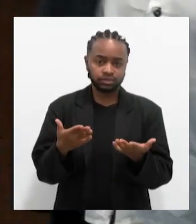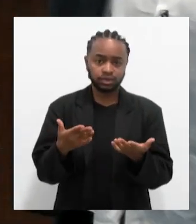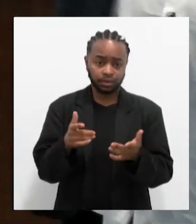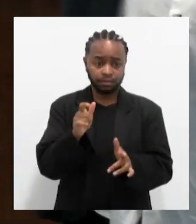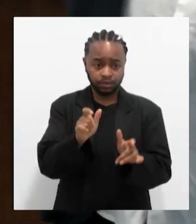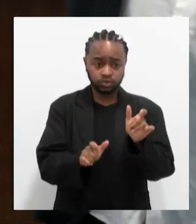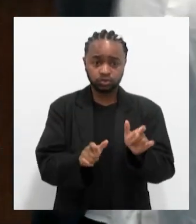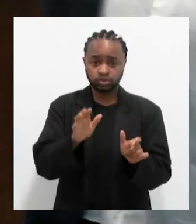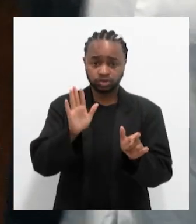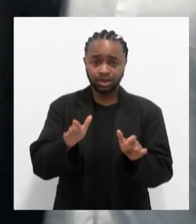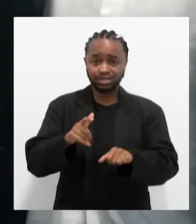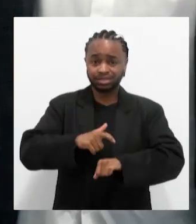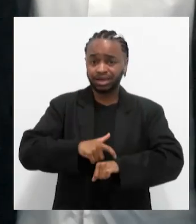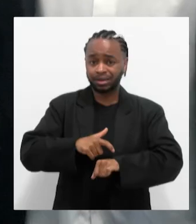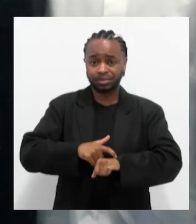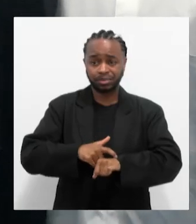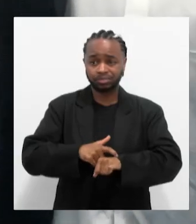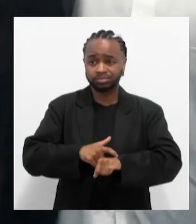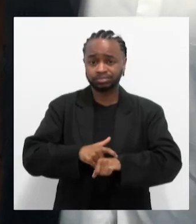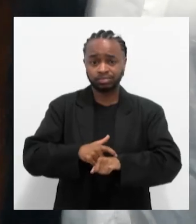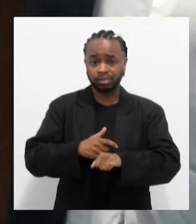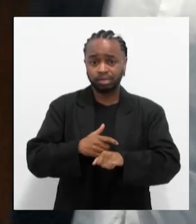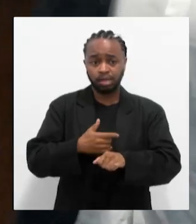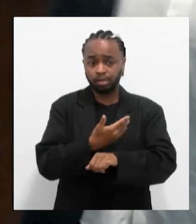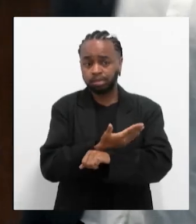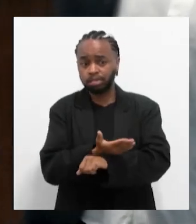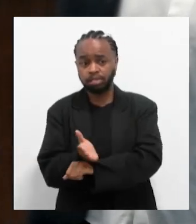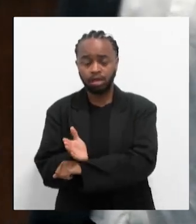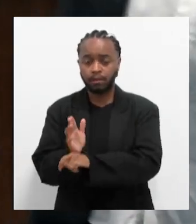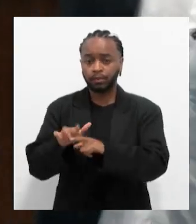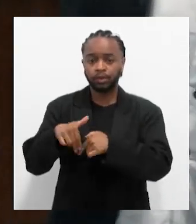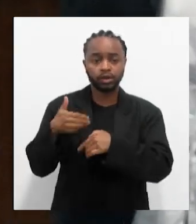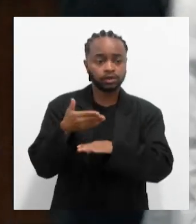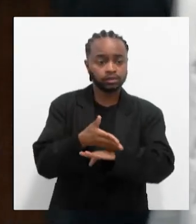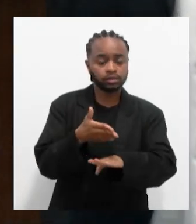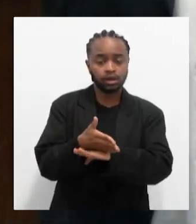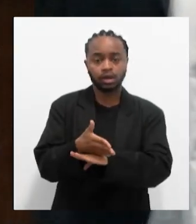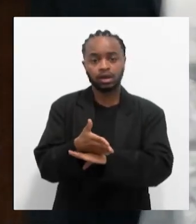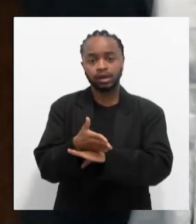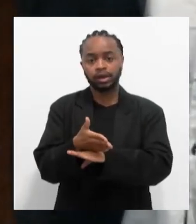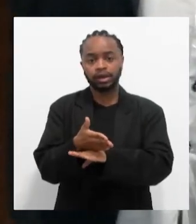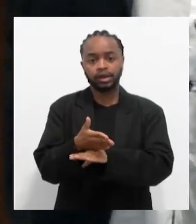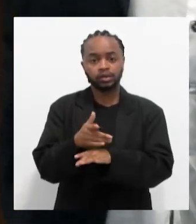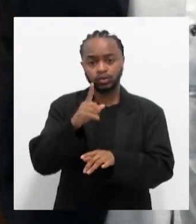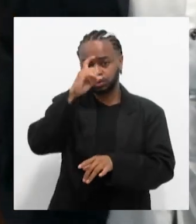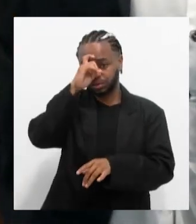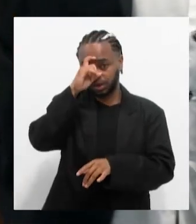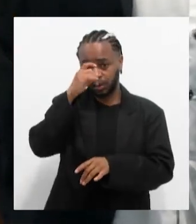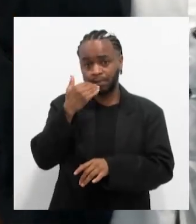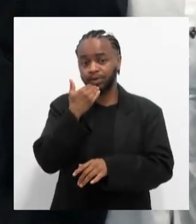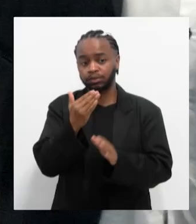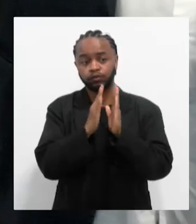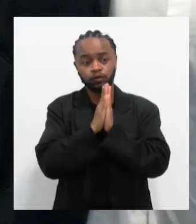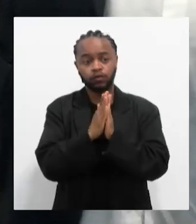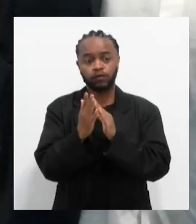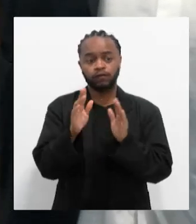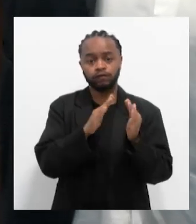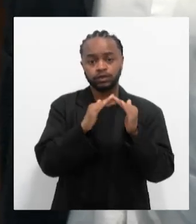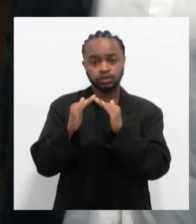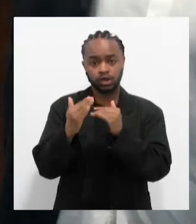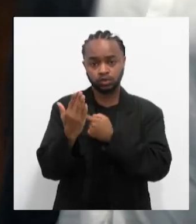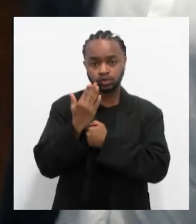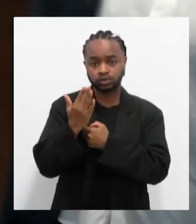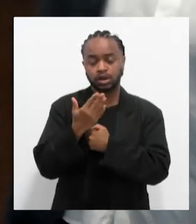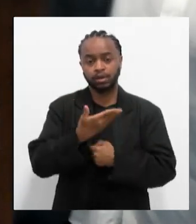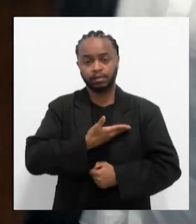que já têm o seu tempo consumido, com idas e vindas em unidades de saúde, pedindo favor a vizinhos, a amigos, a